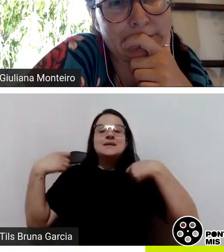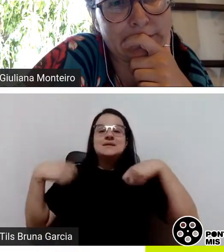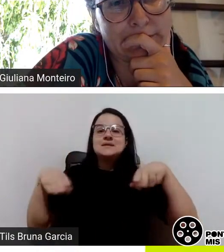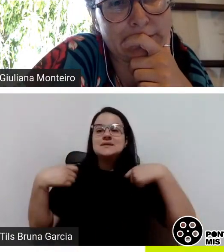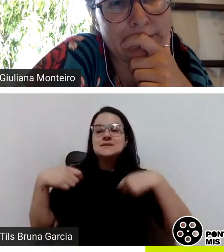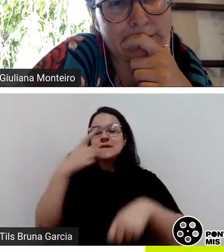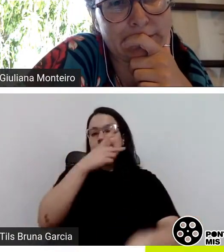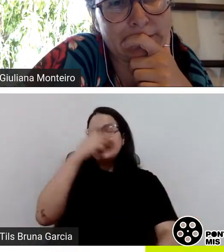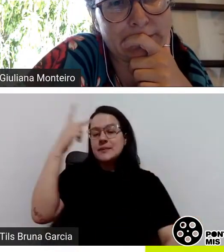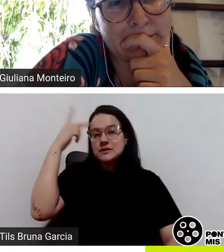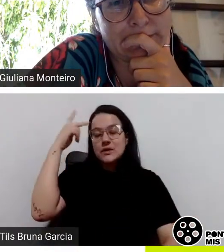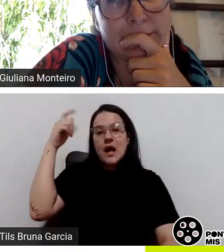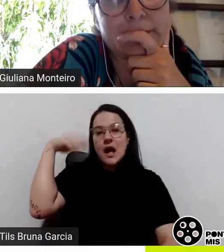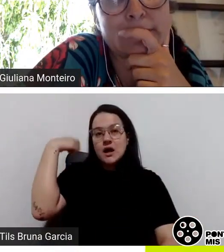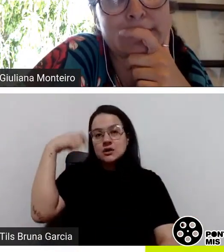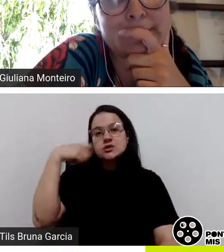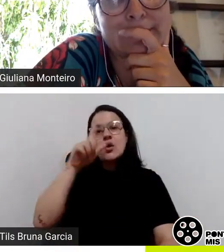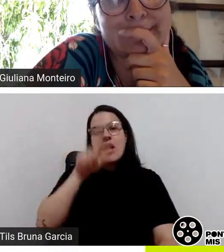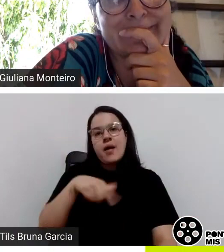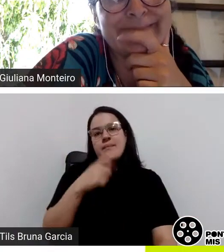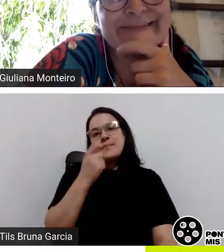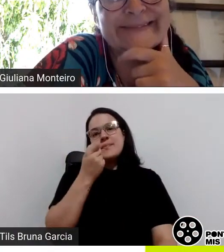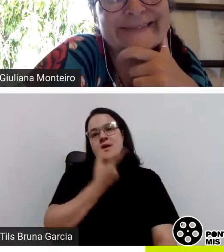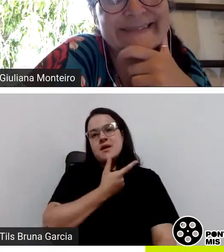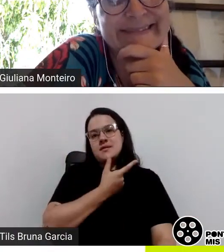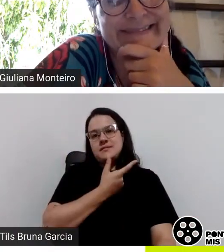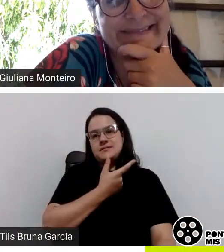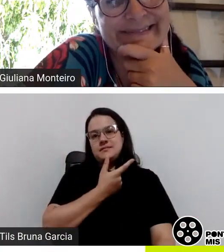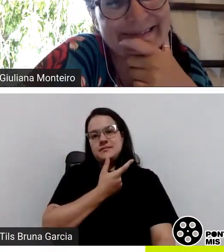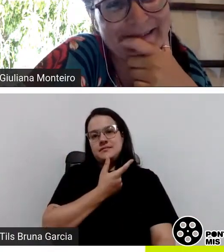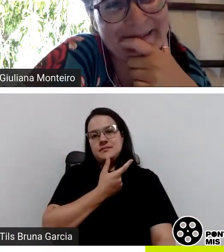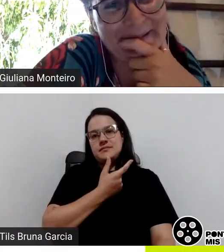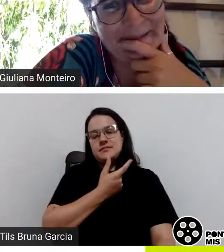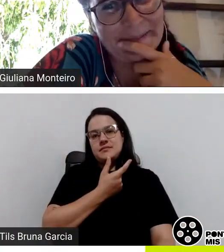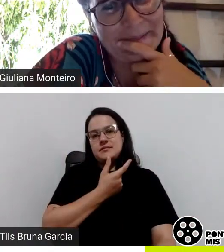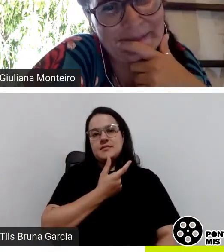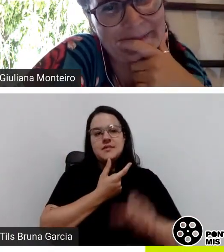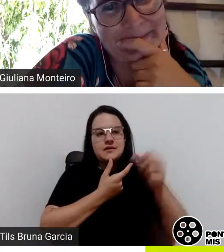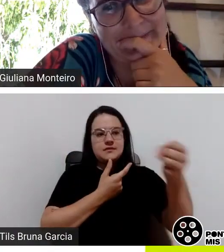atores comediantes, assim... Tu pode inventar que um ator,